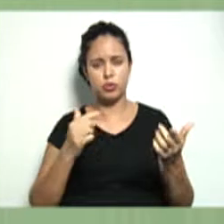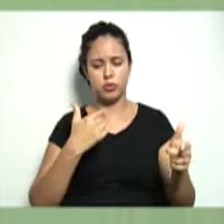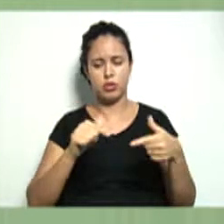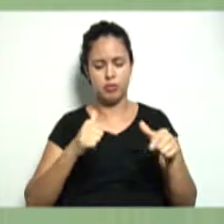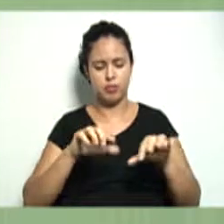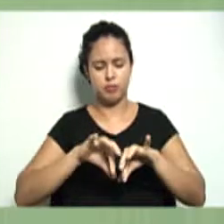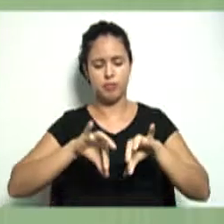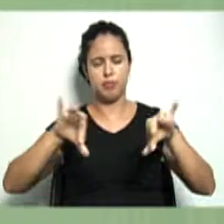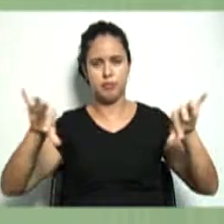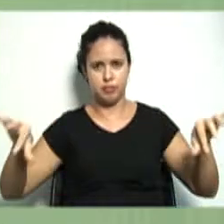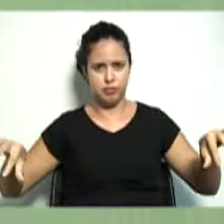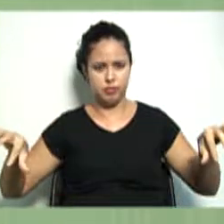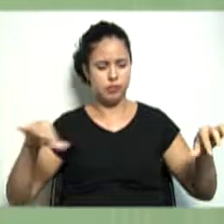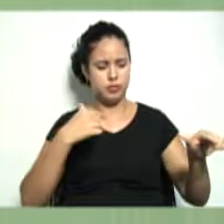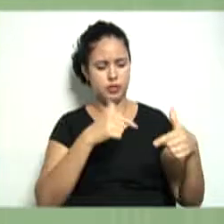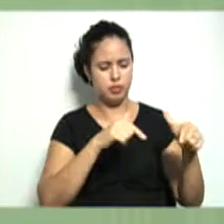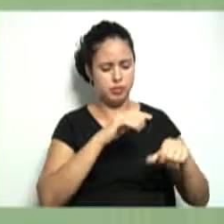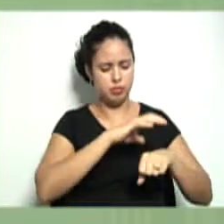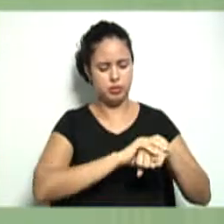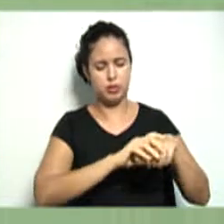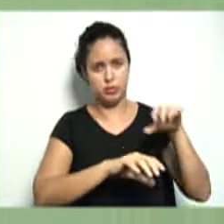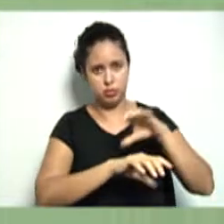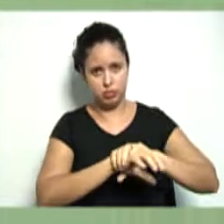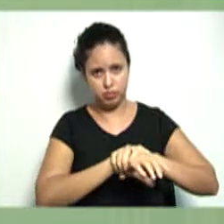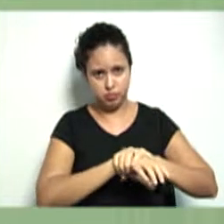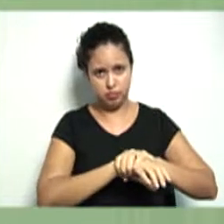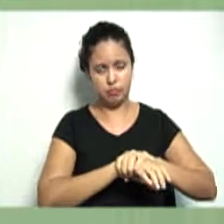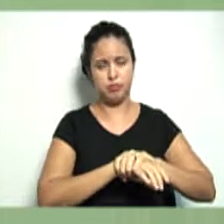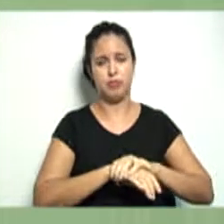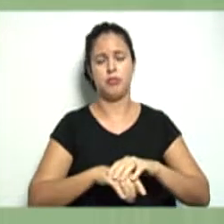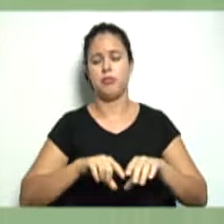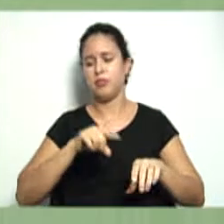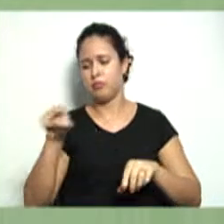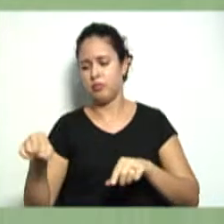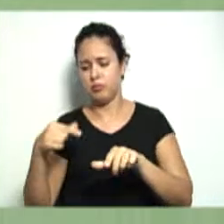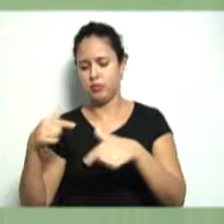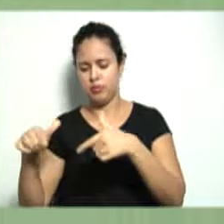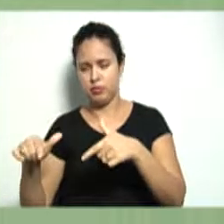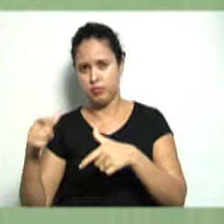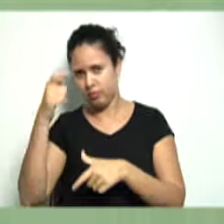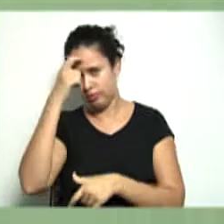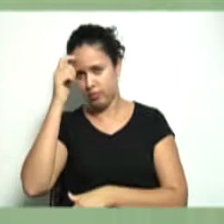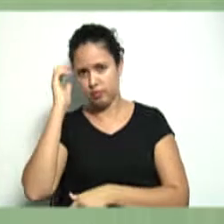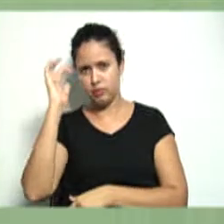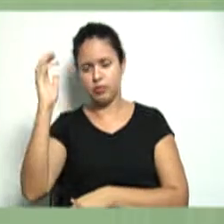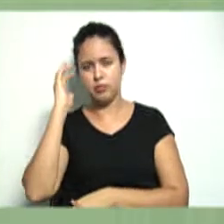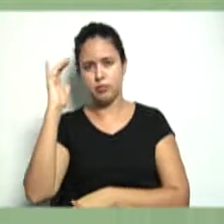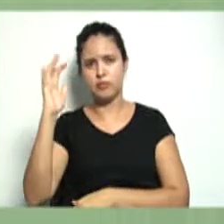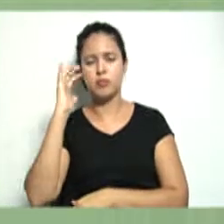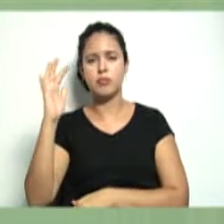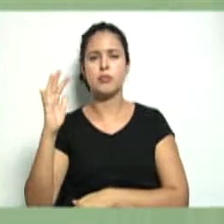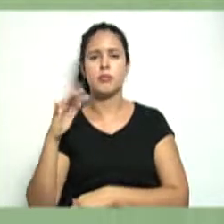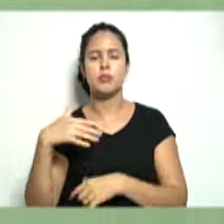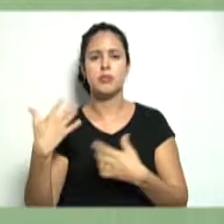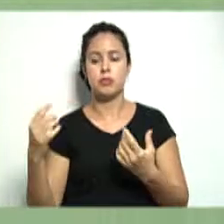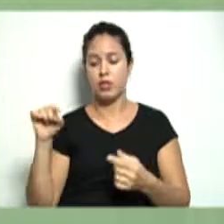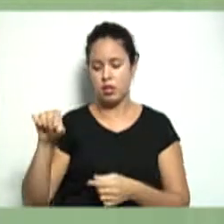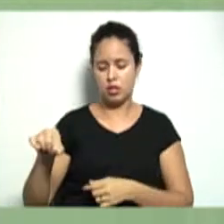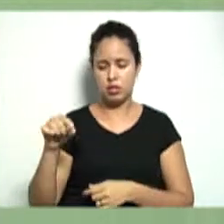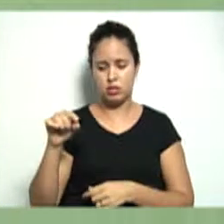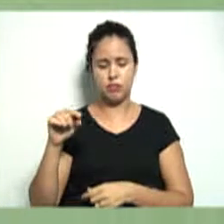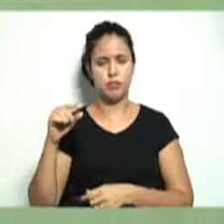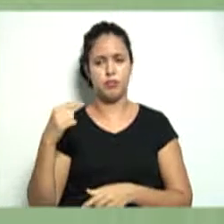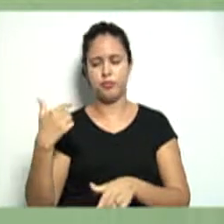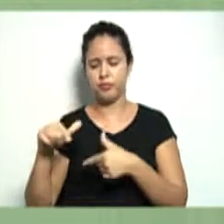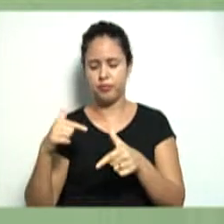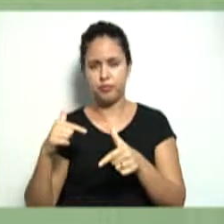trabalho manual e trabalho intelectual. Ainda hoje, os trabalhos intelectuais são socialmente valorizados, são